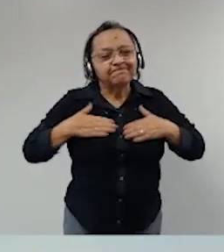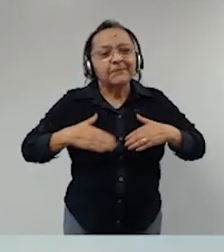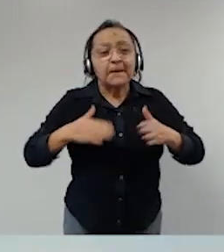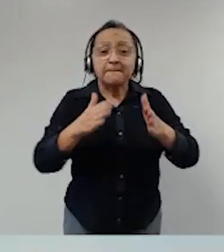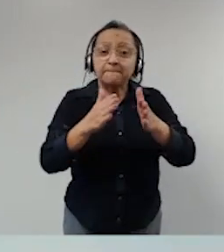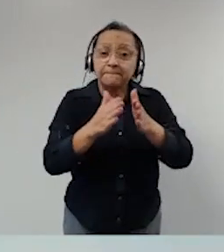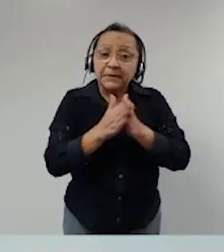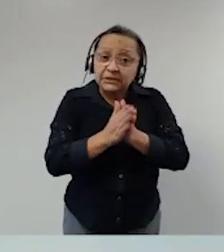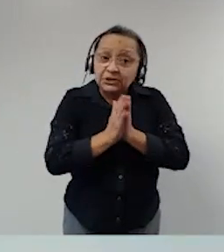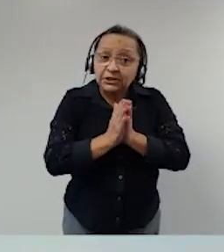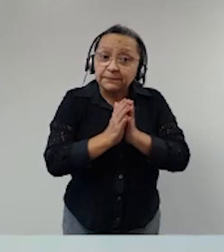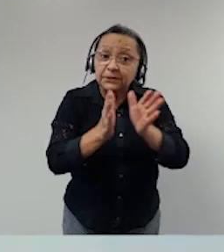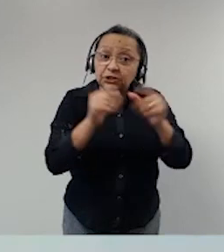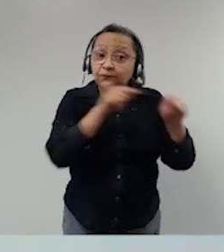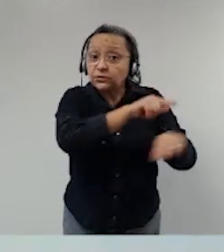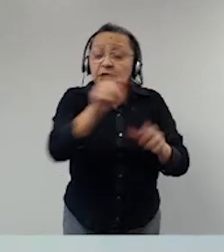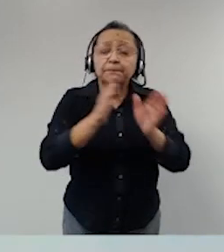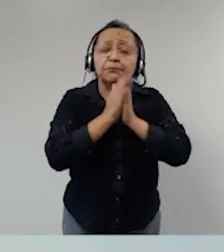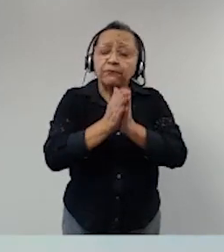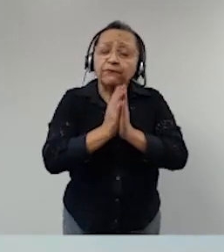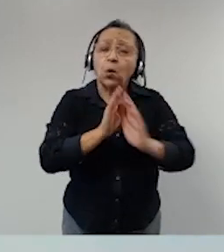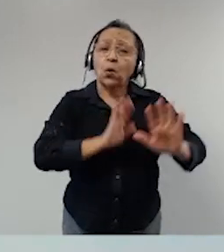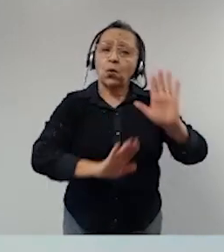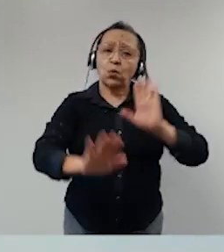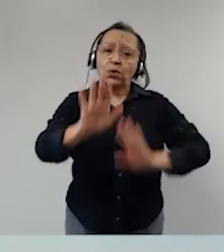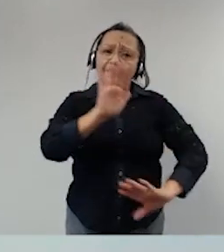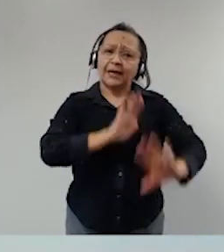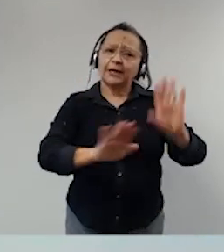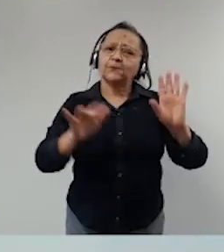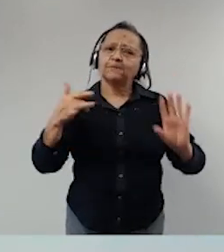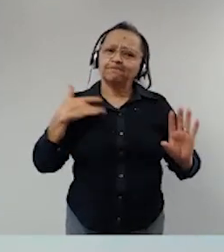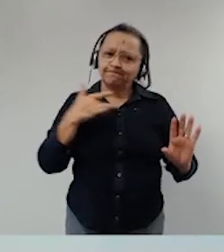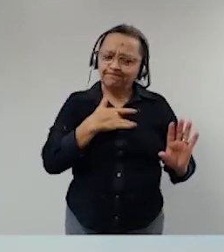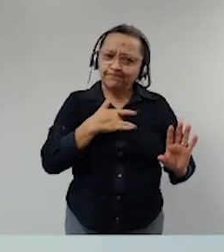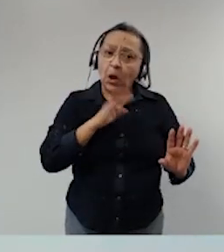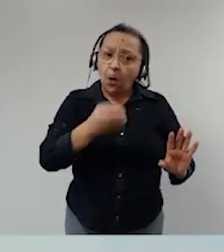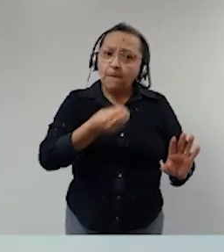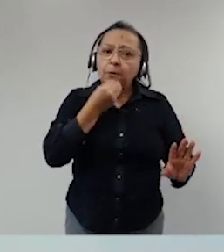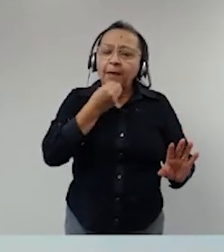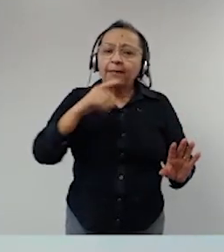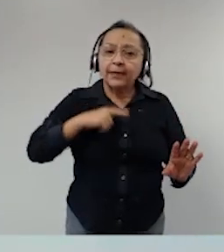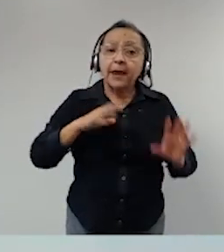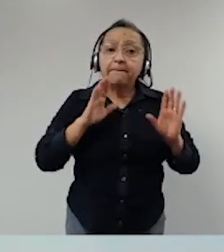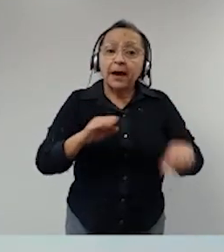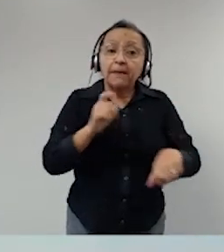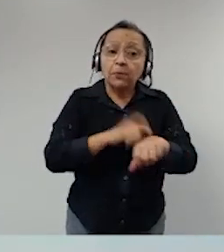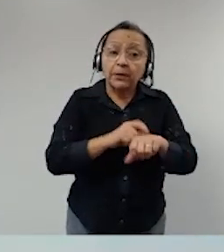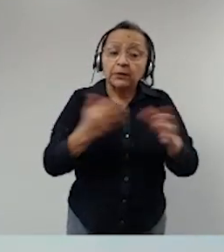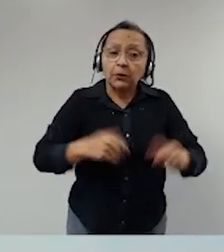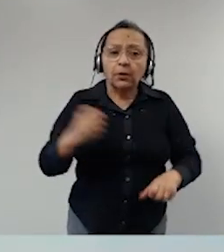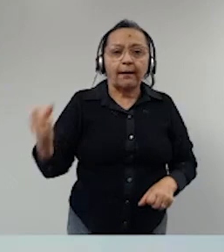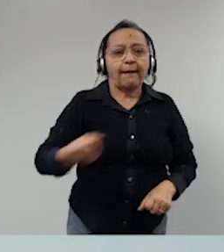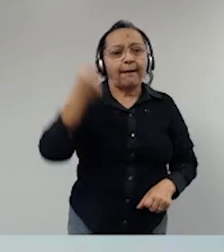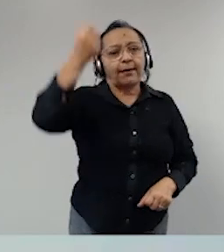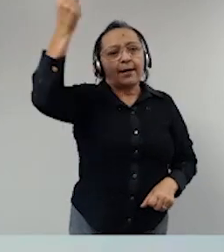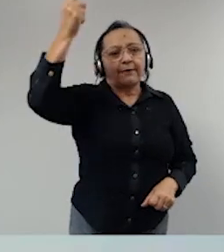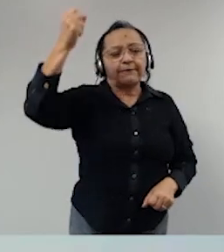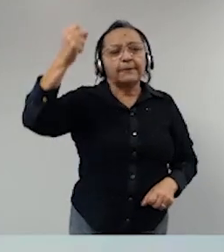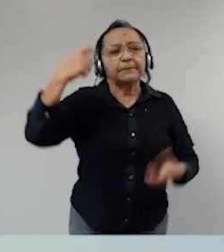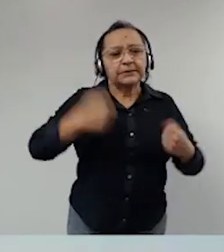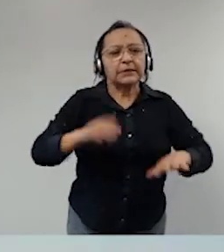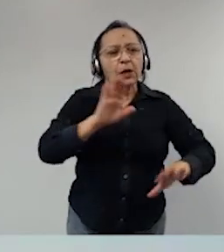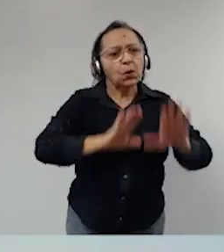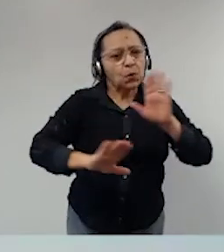que se cuidem, porque as oportunidades ocorrem sim, mas o momento também é muito grave, o momento inspira muito cuidado,